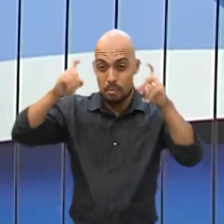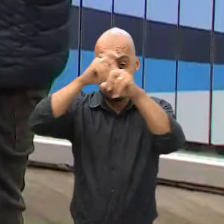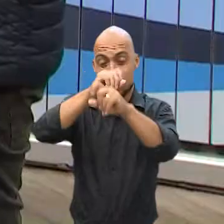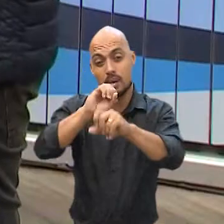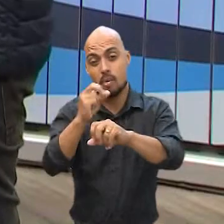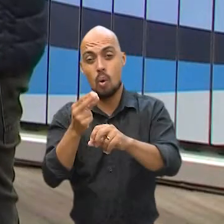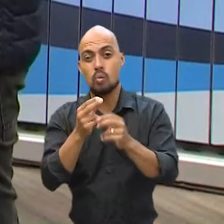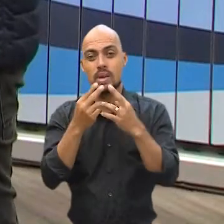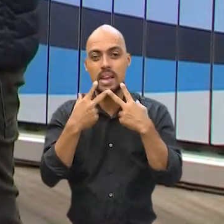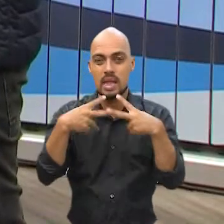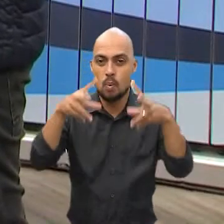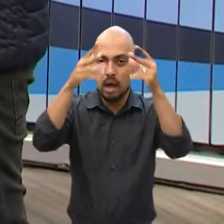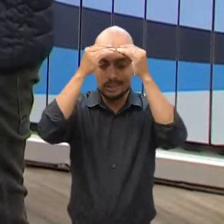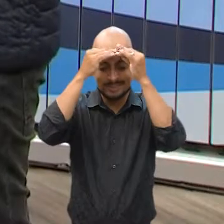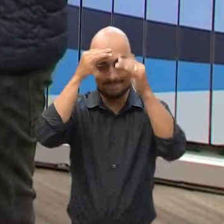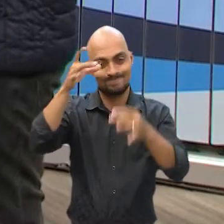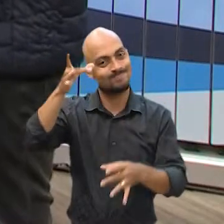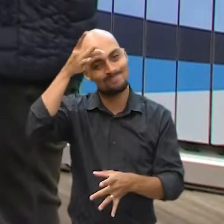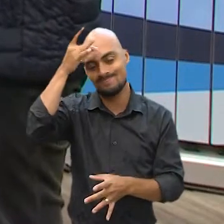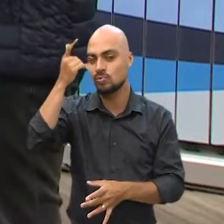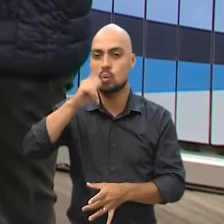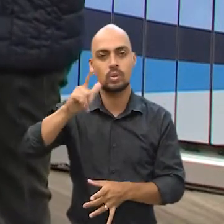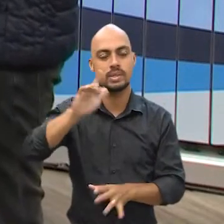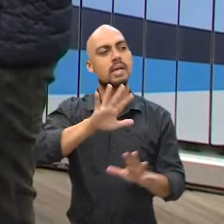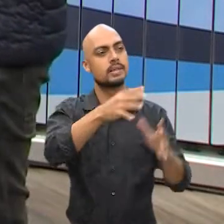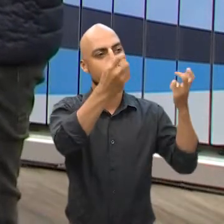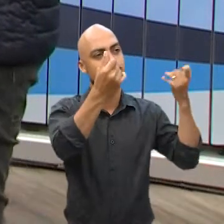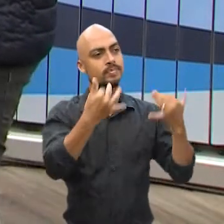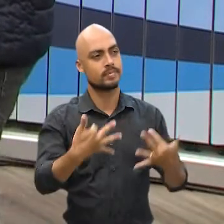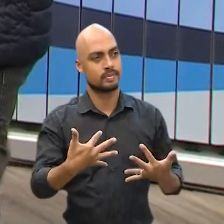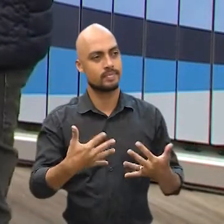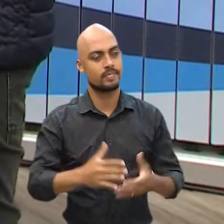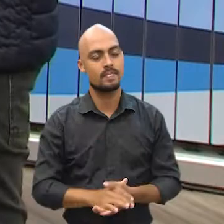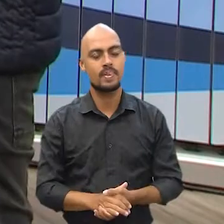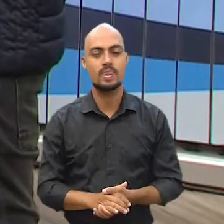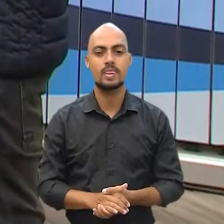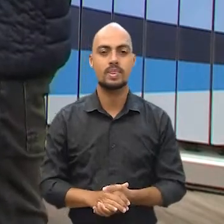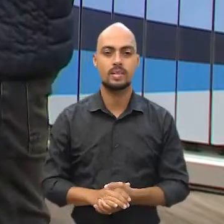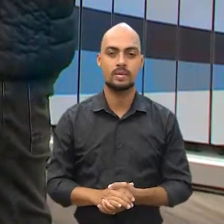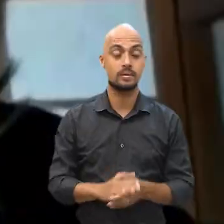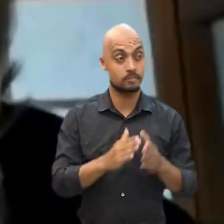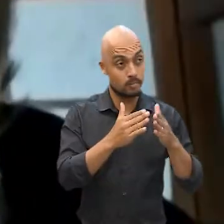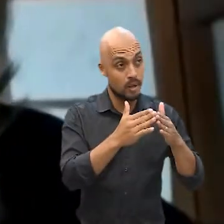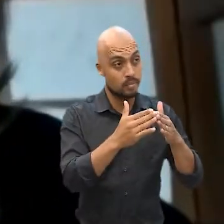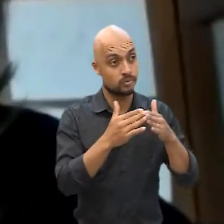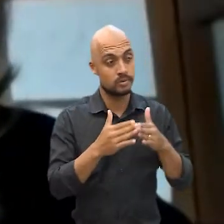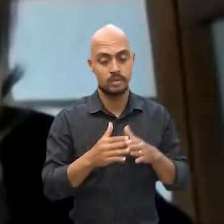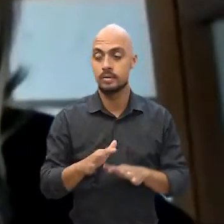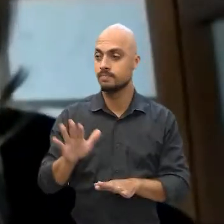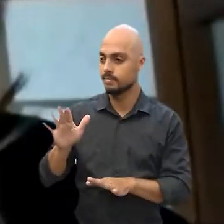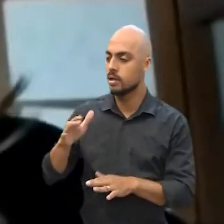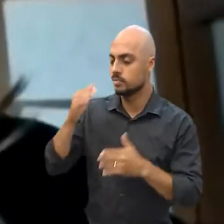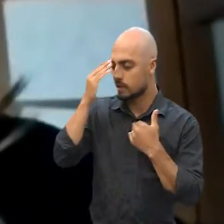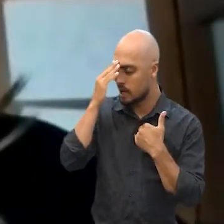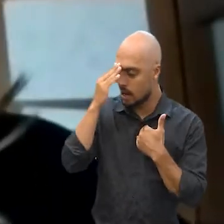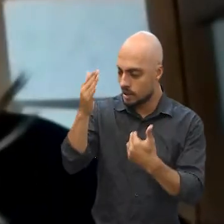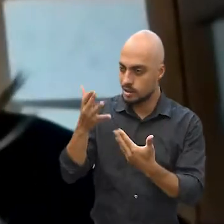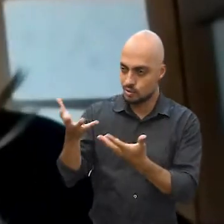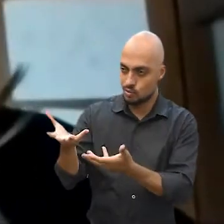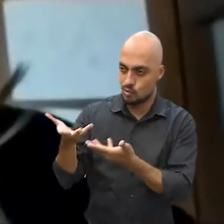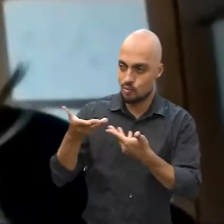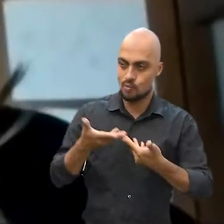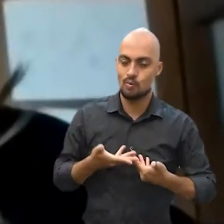Eu gostaria que você falasse um pouquinho a respeito disso, por favor. Eu queria agradecer vocês pelo